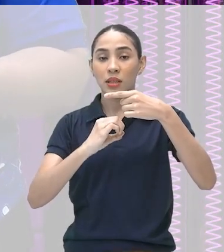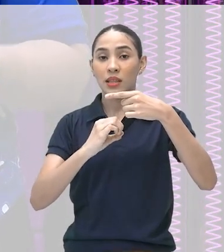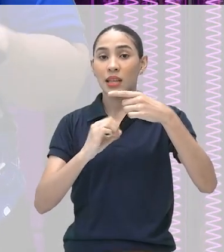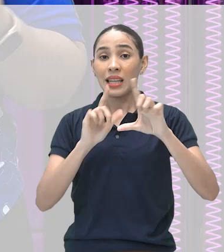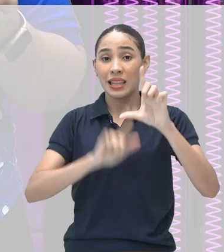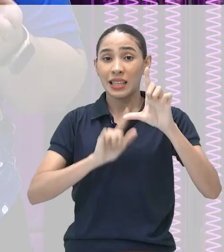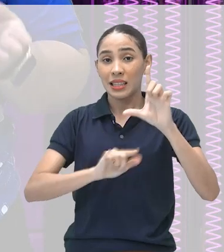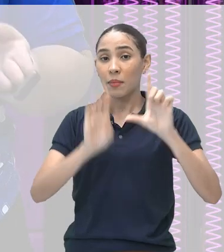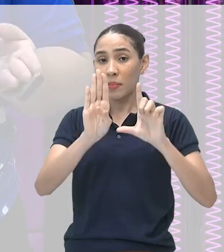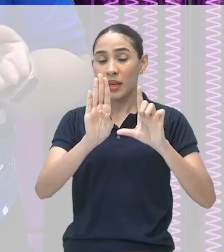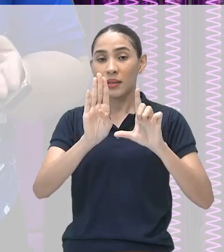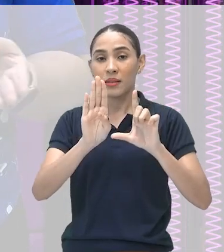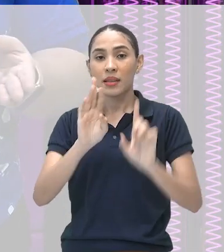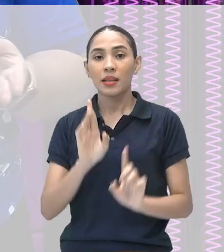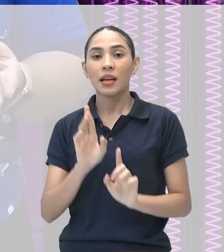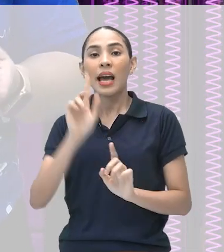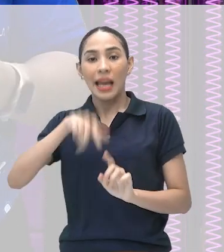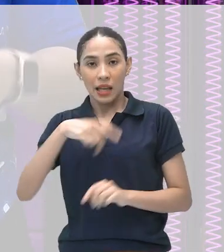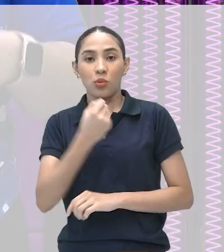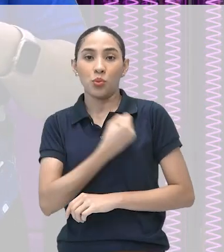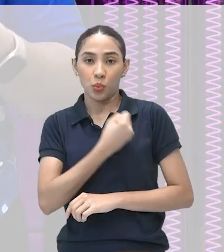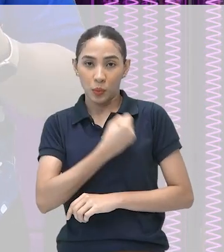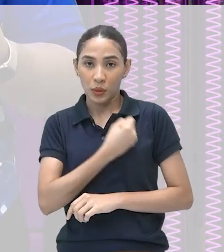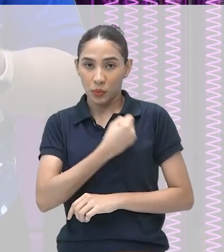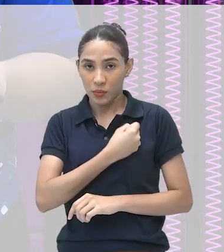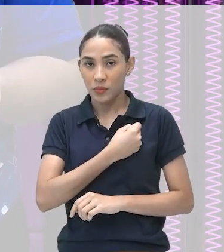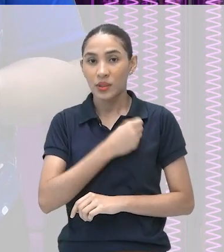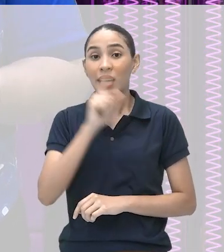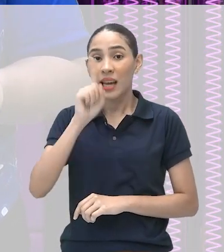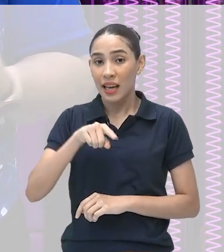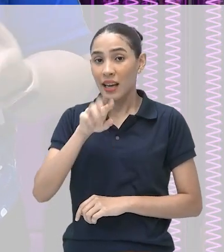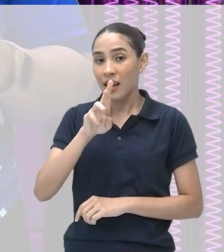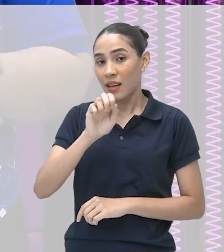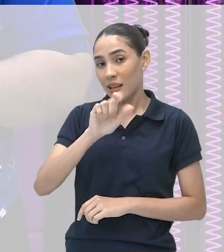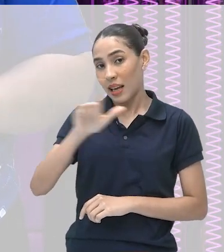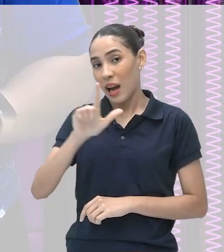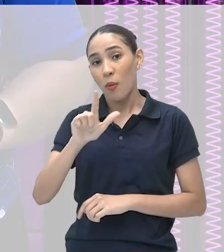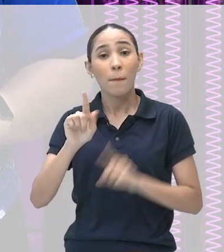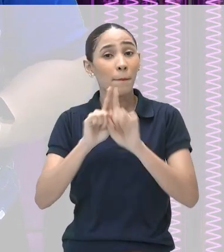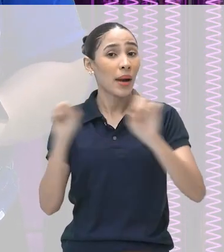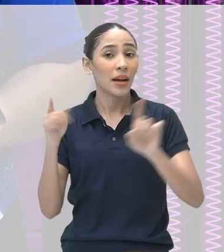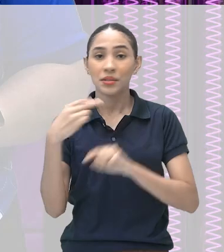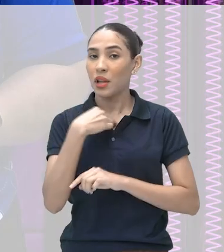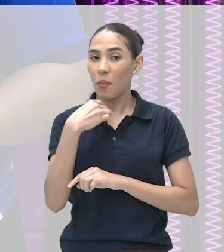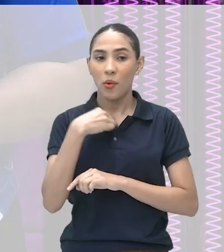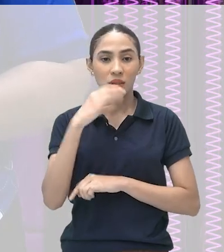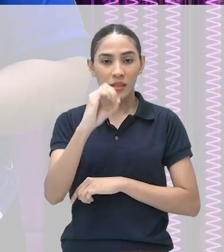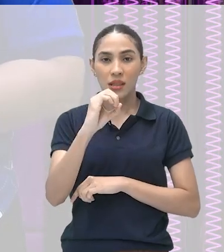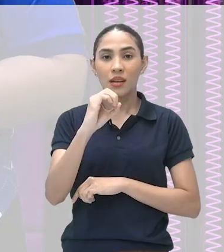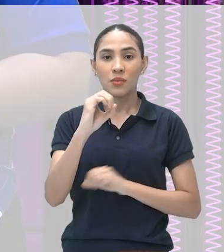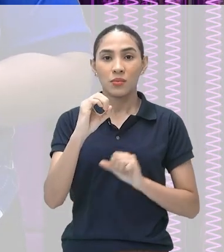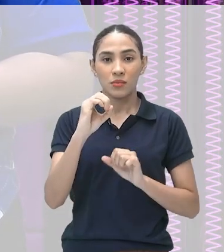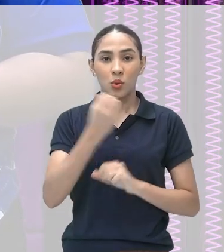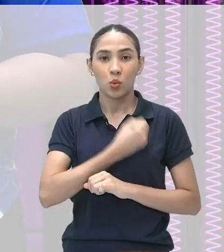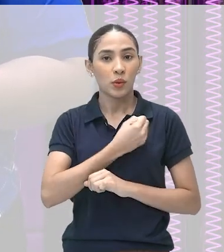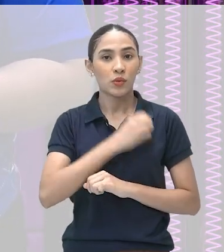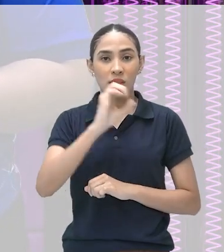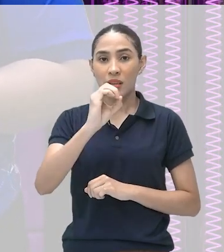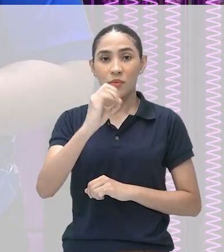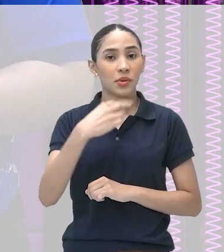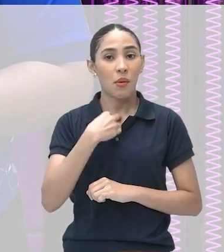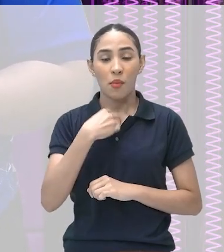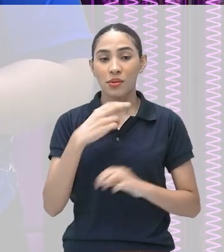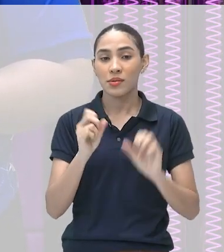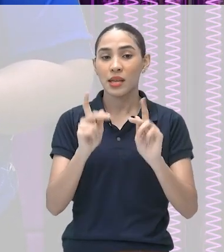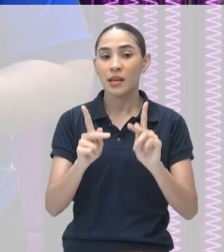B está representando um número que é um número real, mas não pode ser o número zero, certo? Então, nós